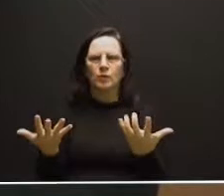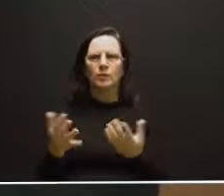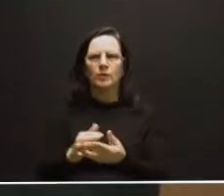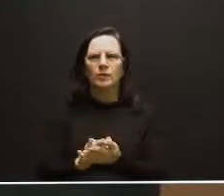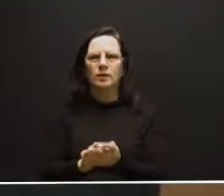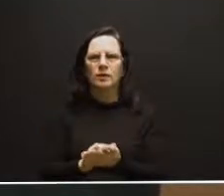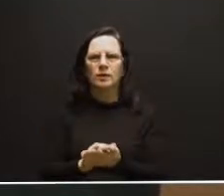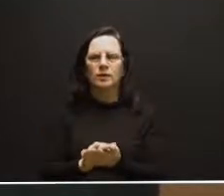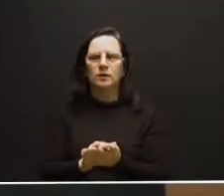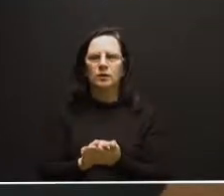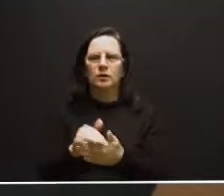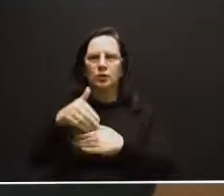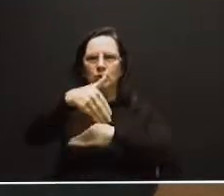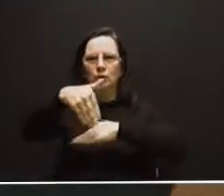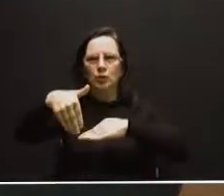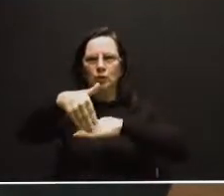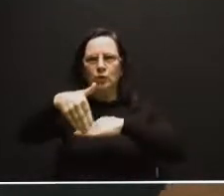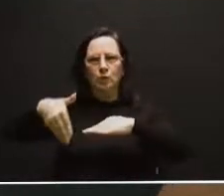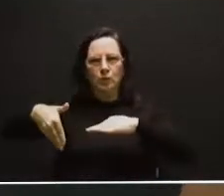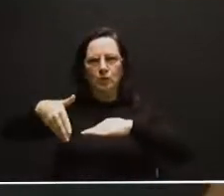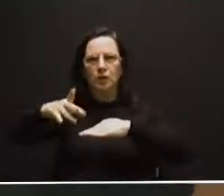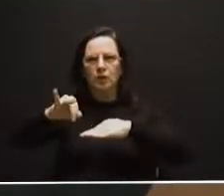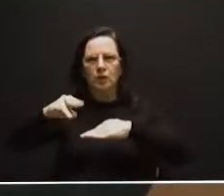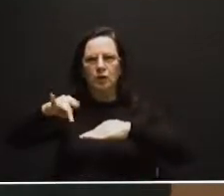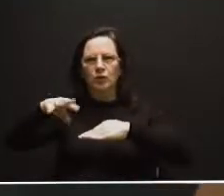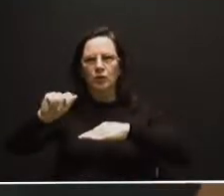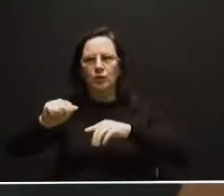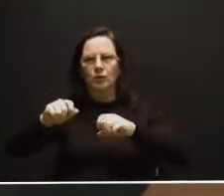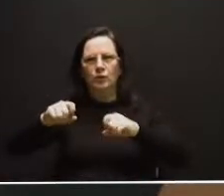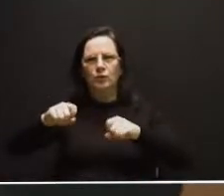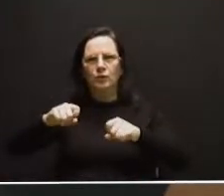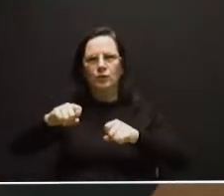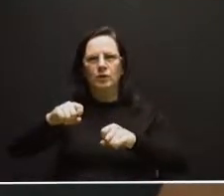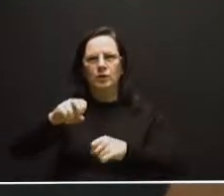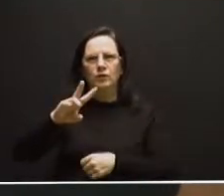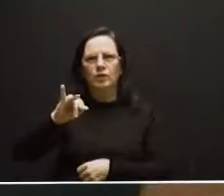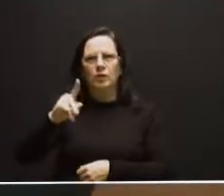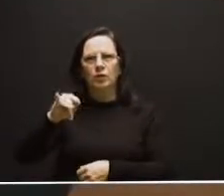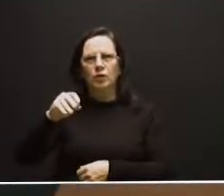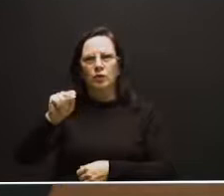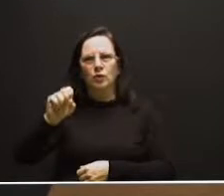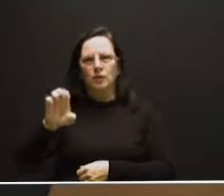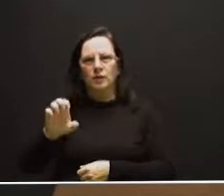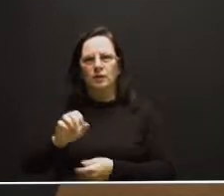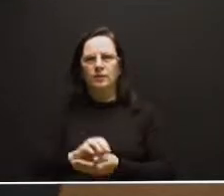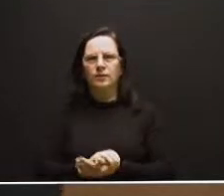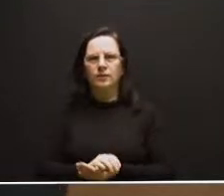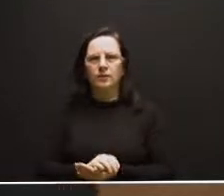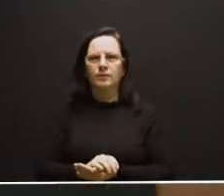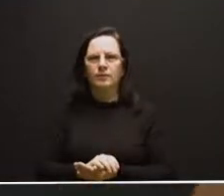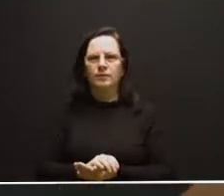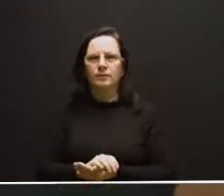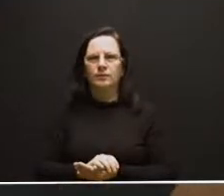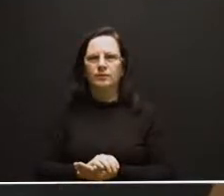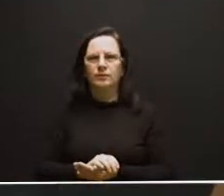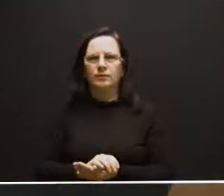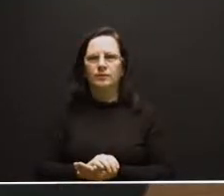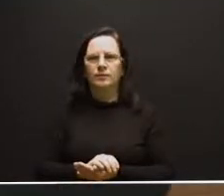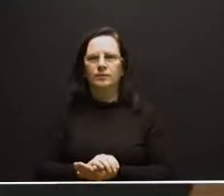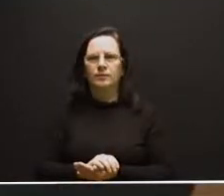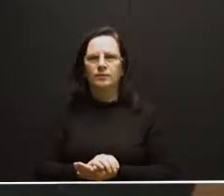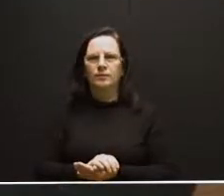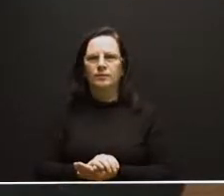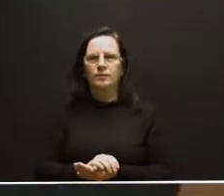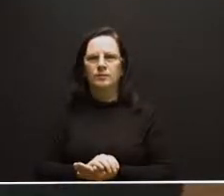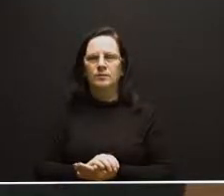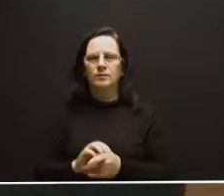nas laterais das ciclovias da vila são josé encaminhe-se manutenção